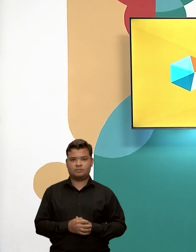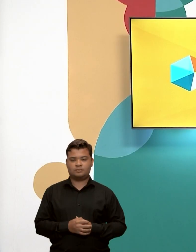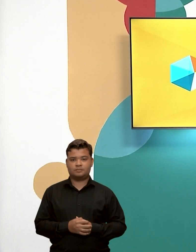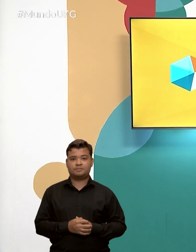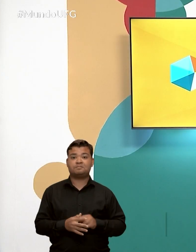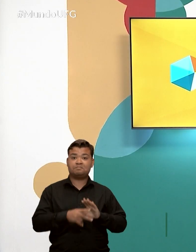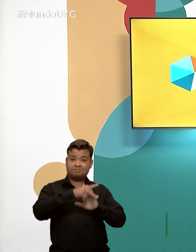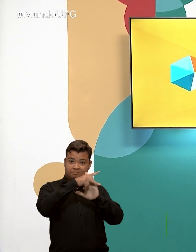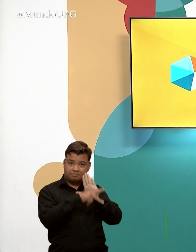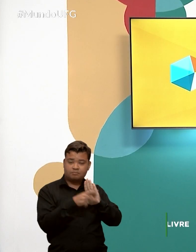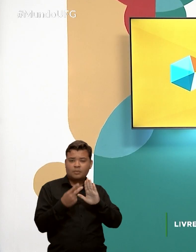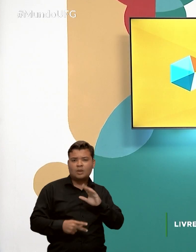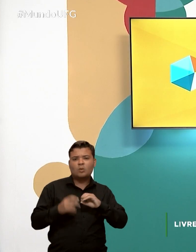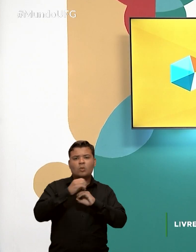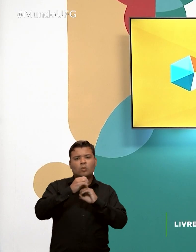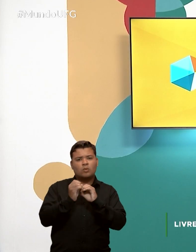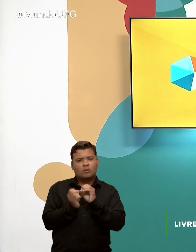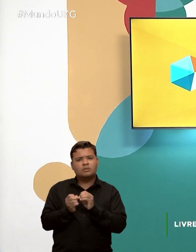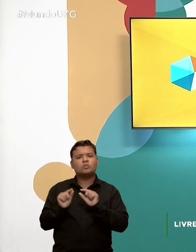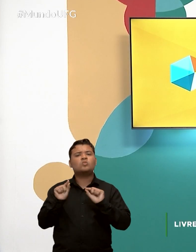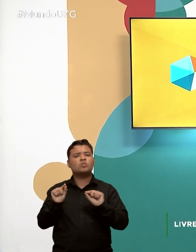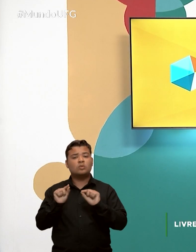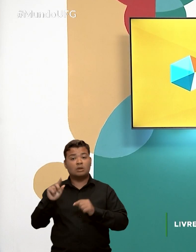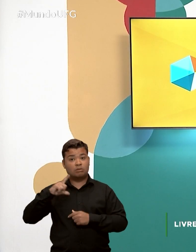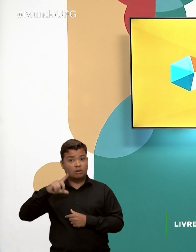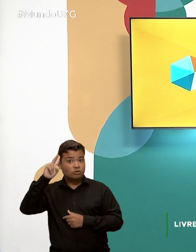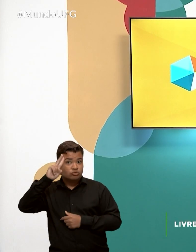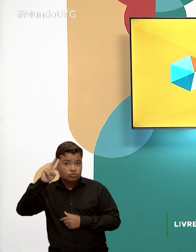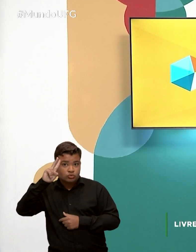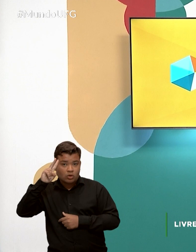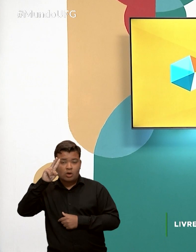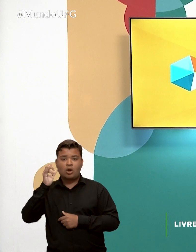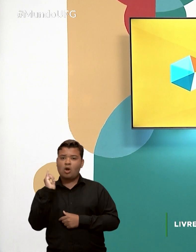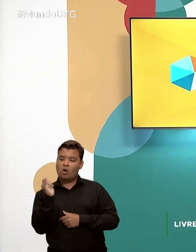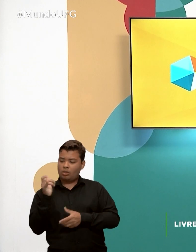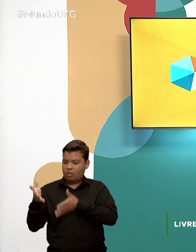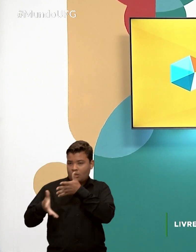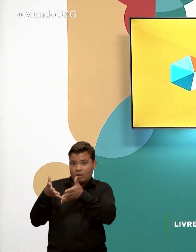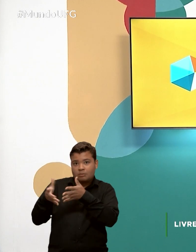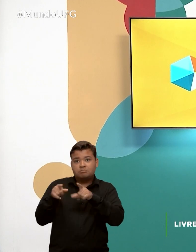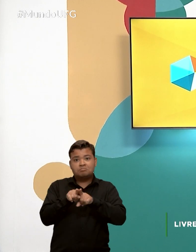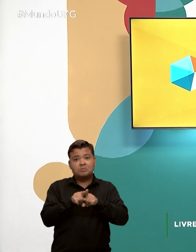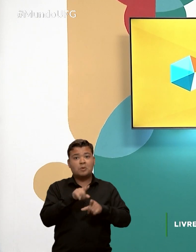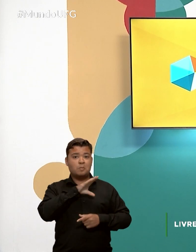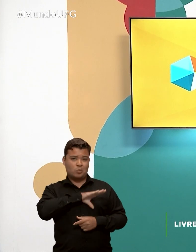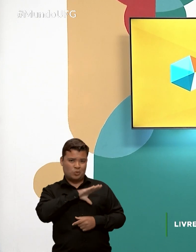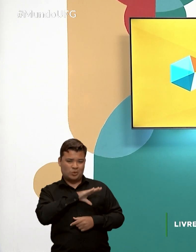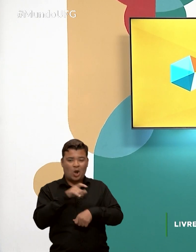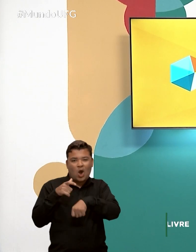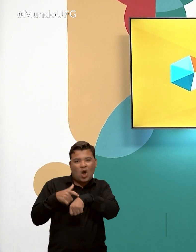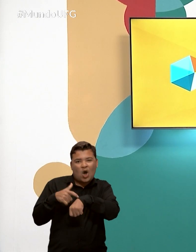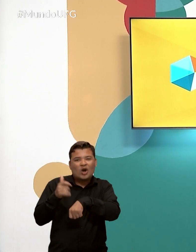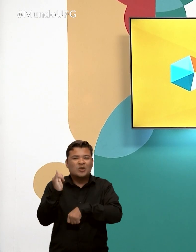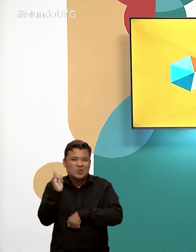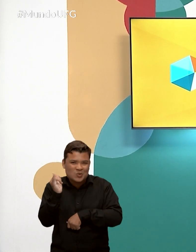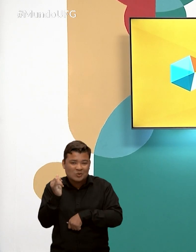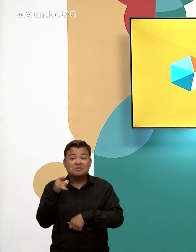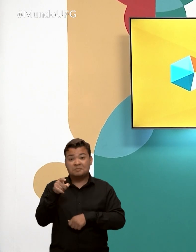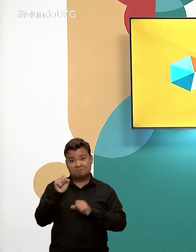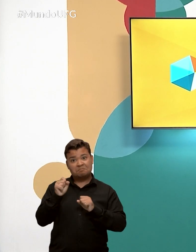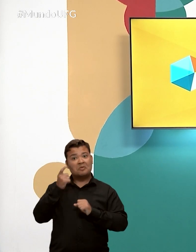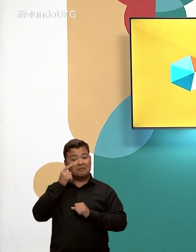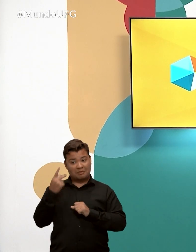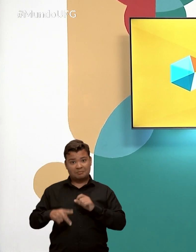Um projeto da UFG que conta histórias em Libras e português, A Hora do Conto, que você pode inclusive conferir na